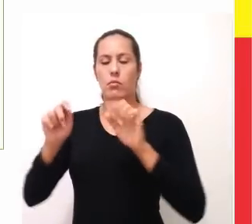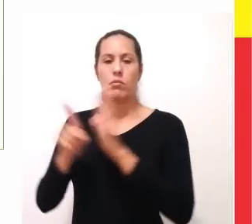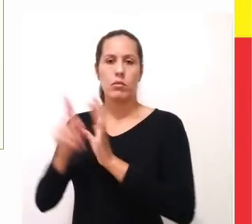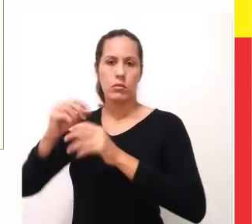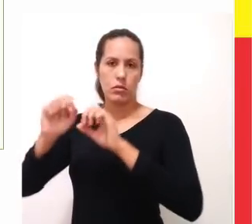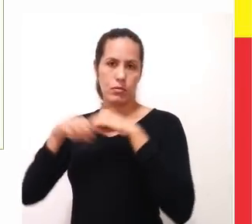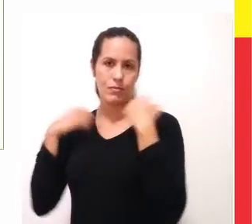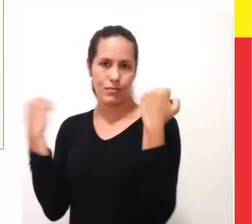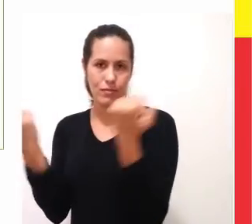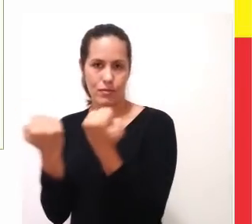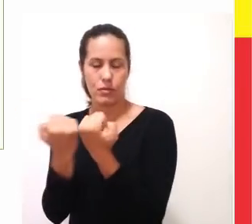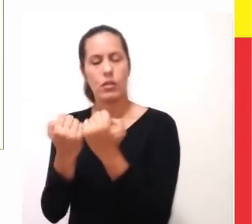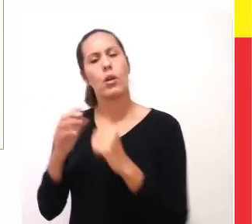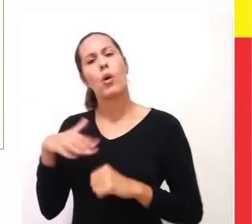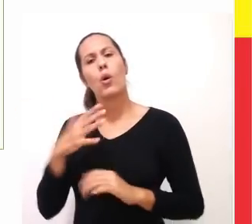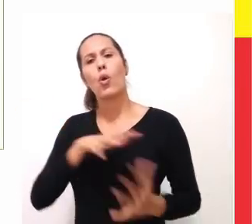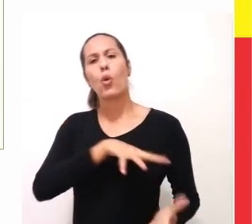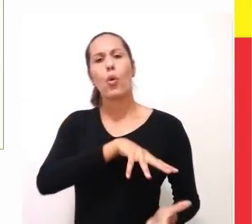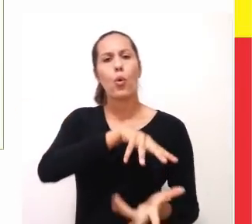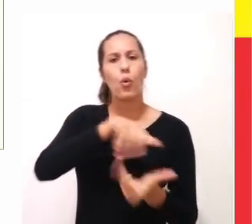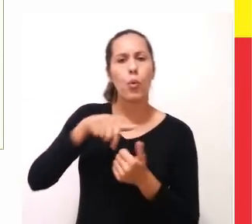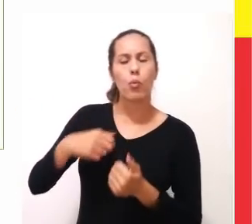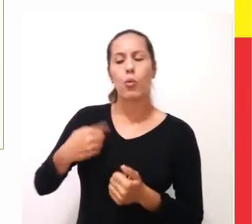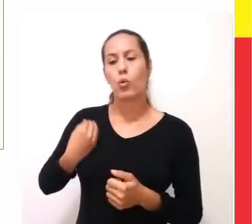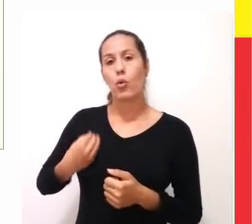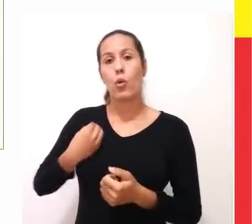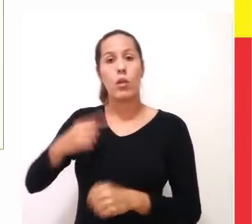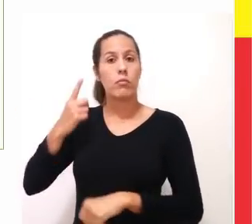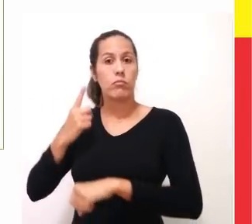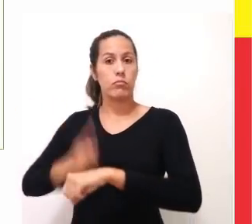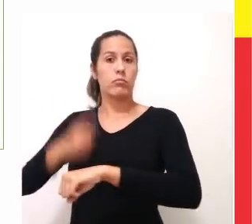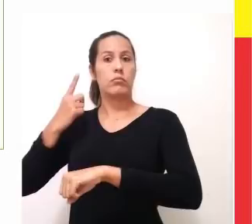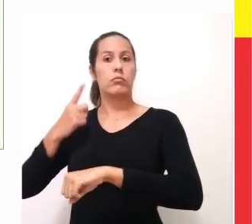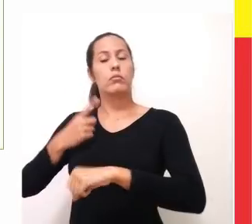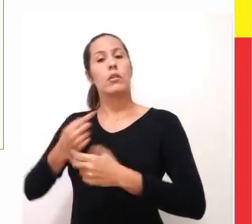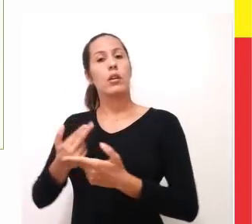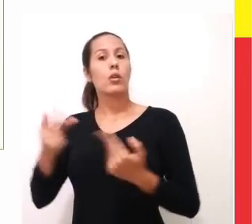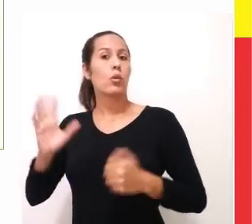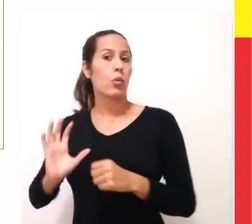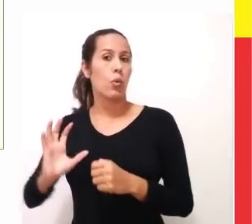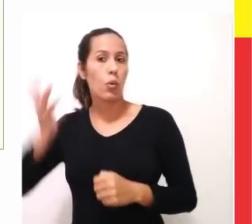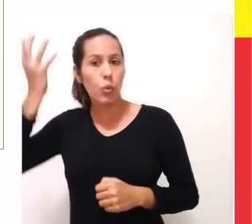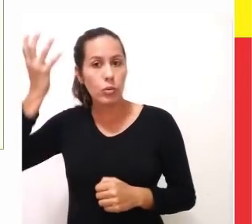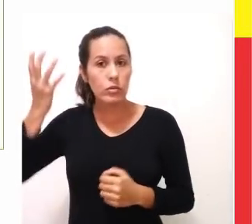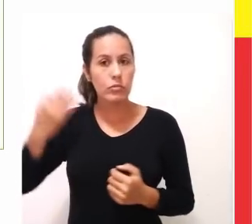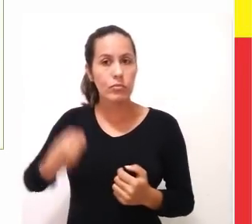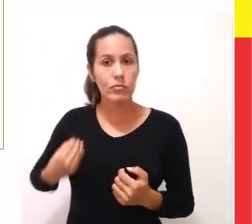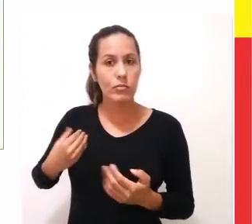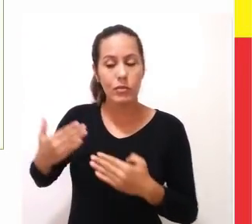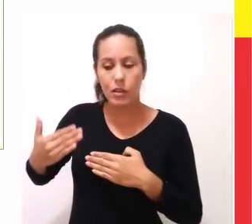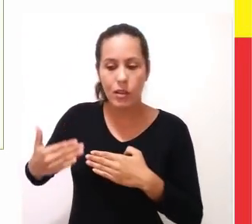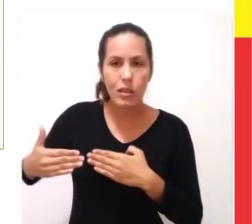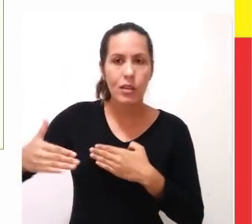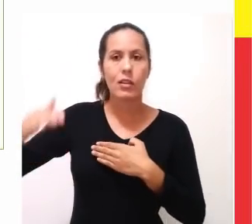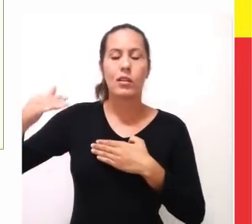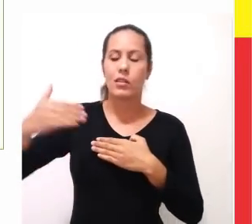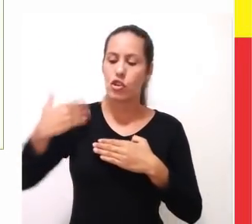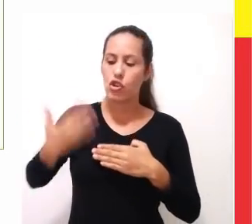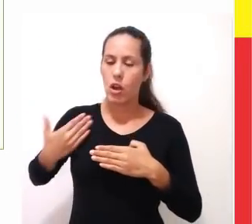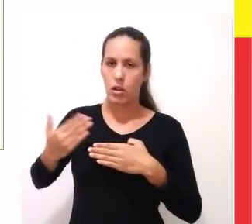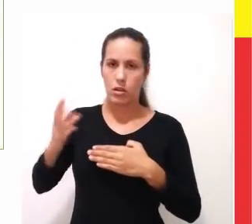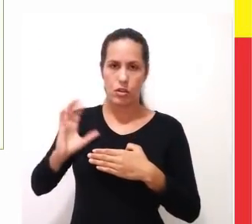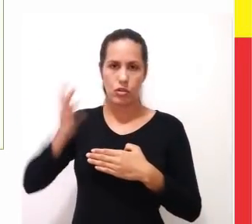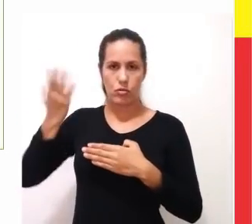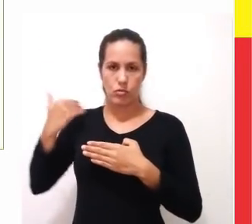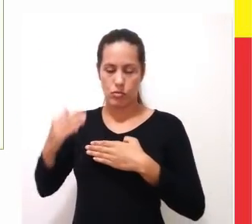no mundo atual ou do momento atual, descrevendo e narrando eventos que acabaram de acontecer, continuam acontecendo